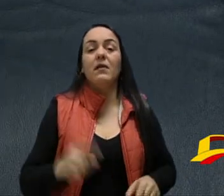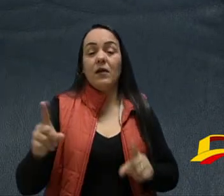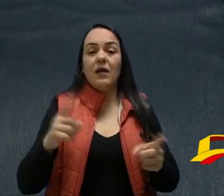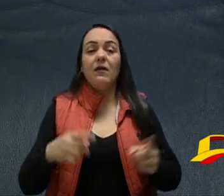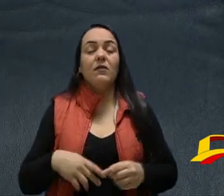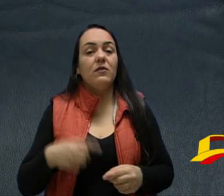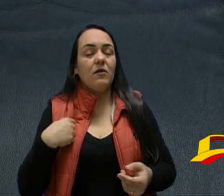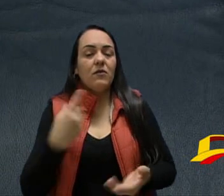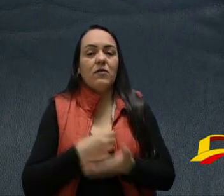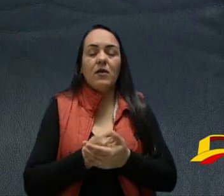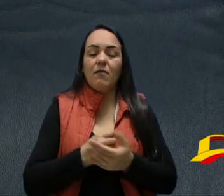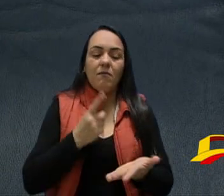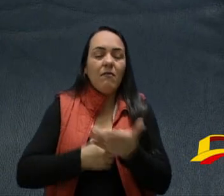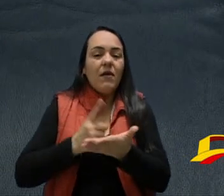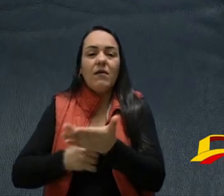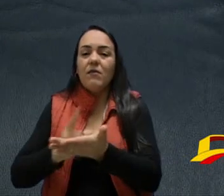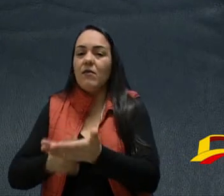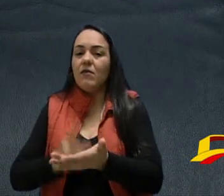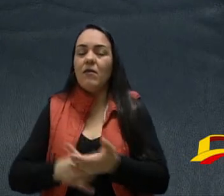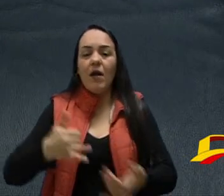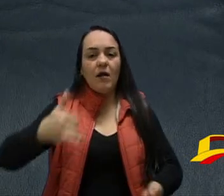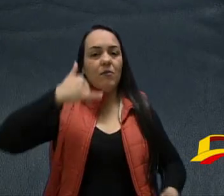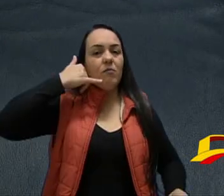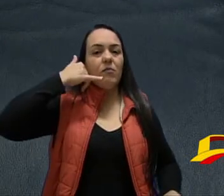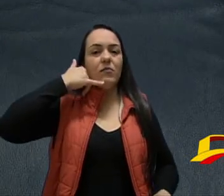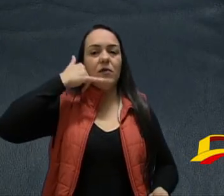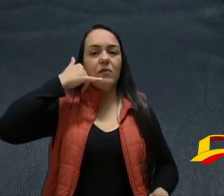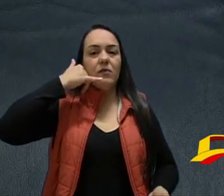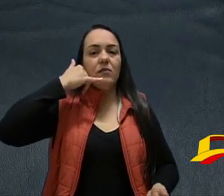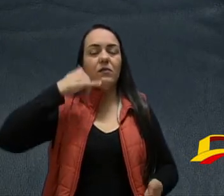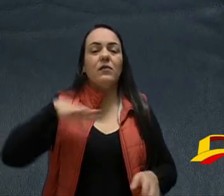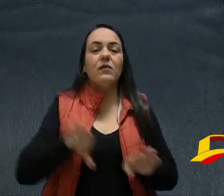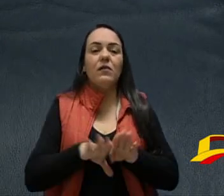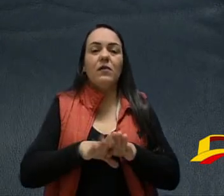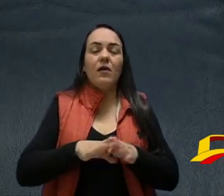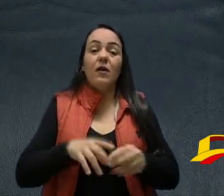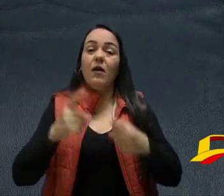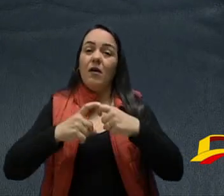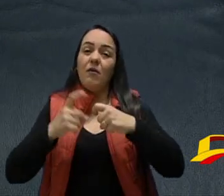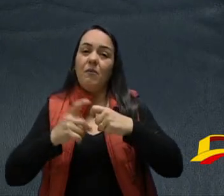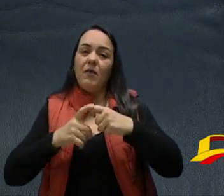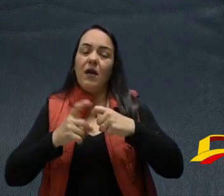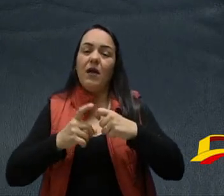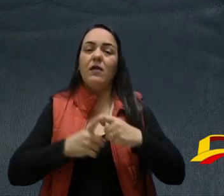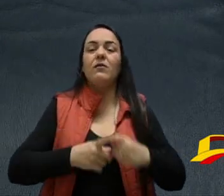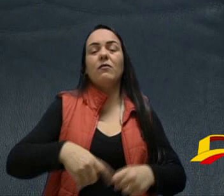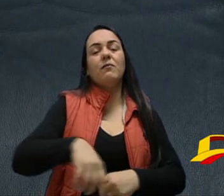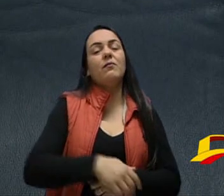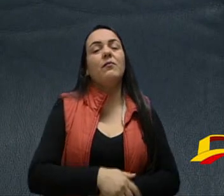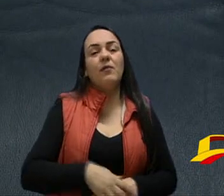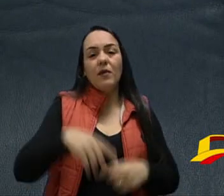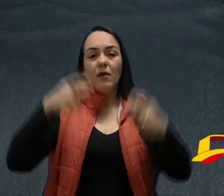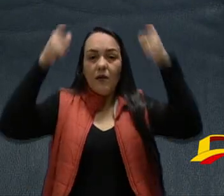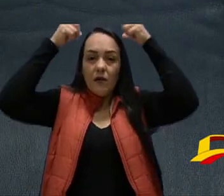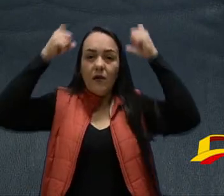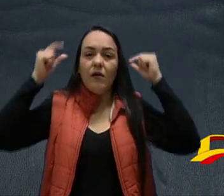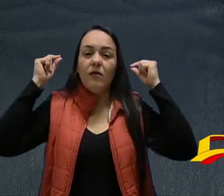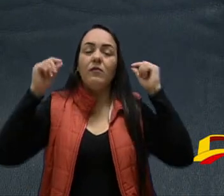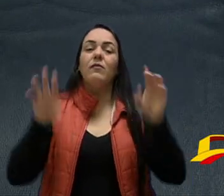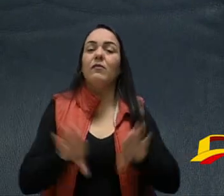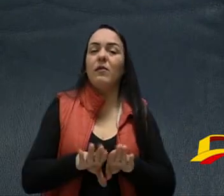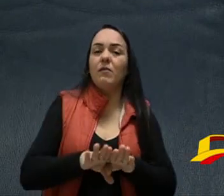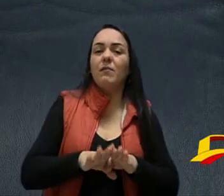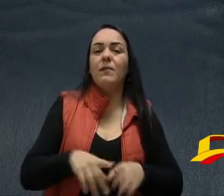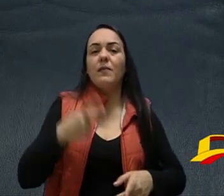sentido então agendas estão sendo abertas por telefone ea partir do momento que o médico o enfermeiro qualquer profissional note